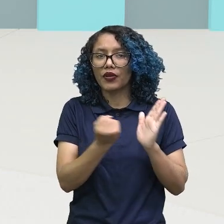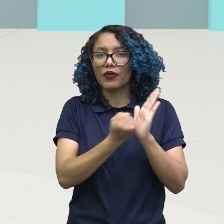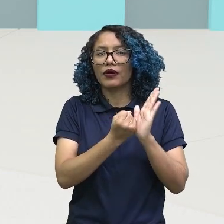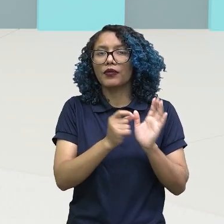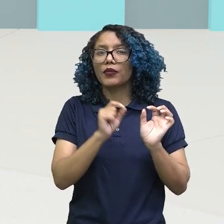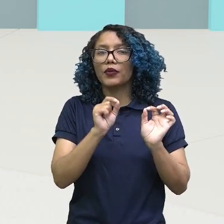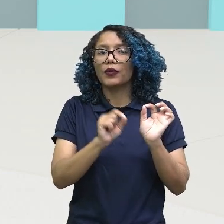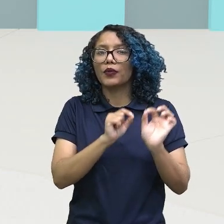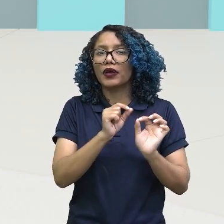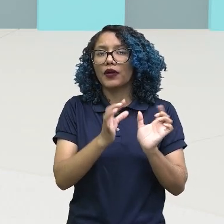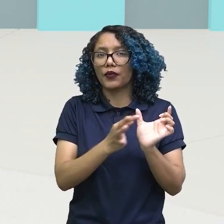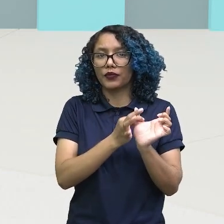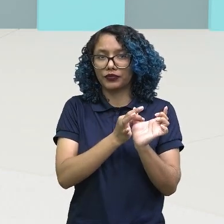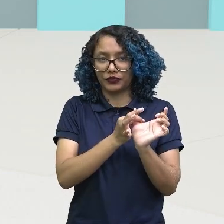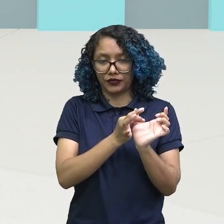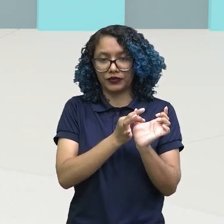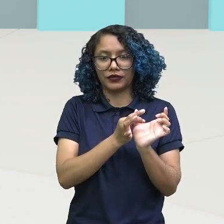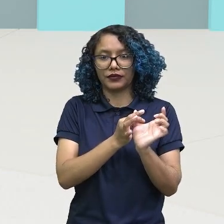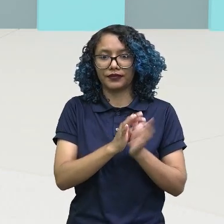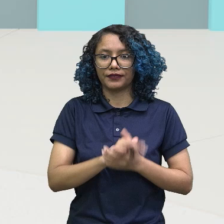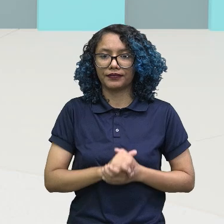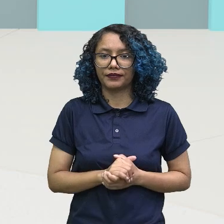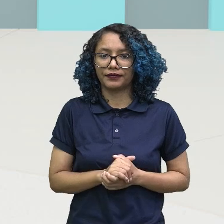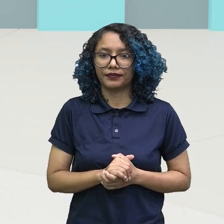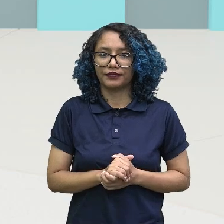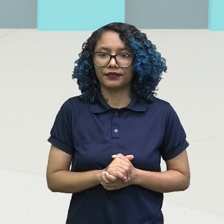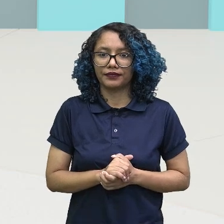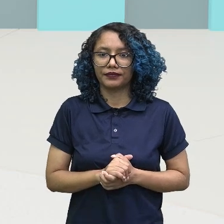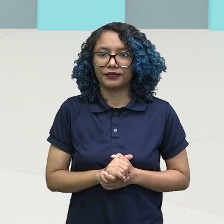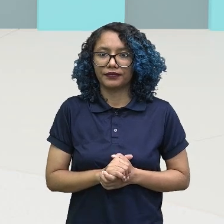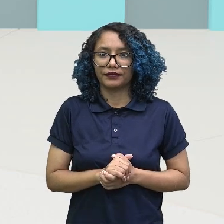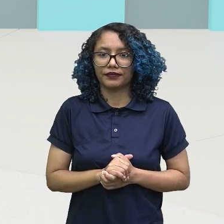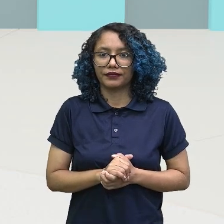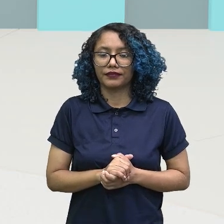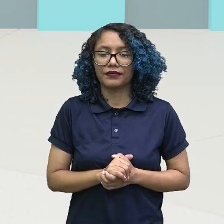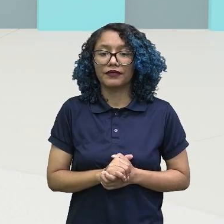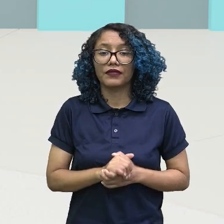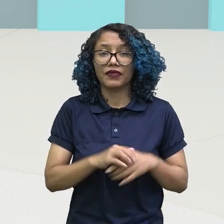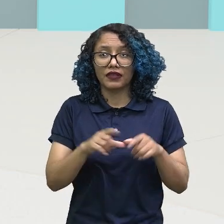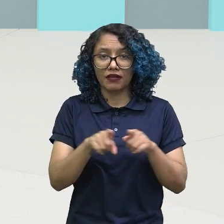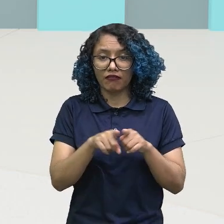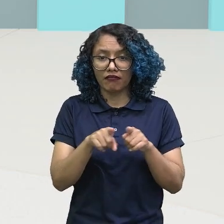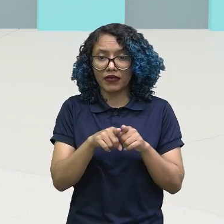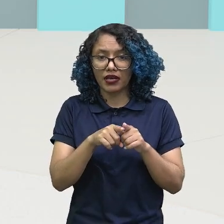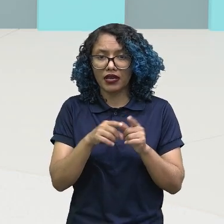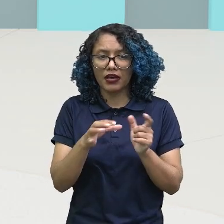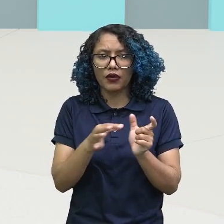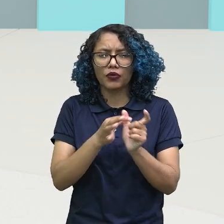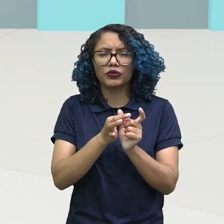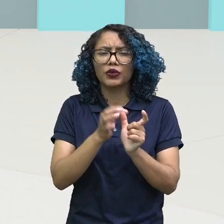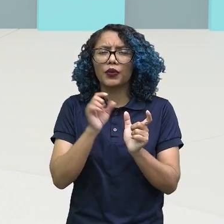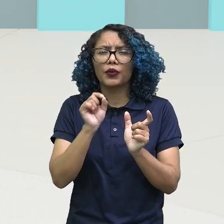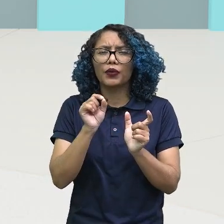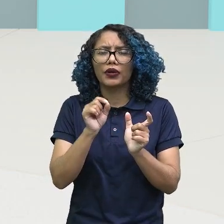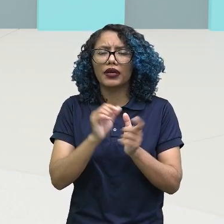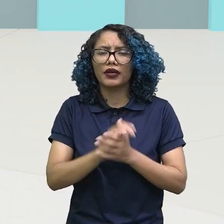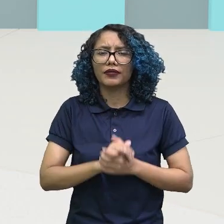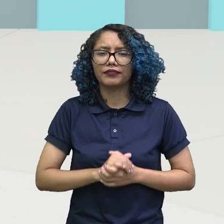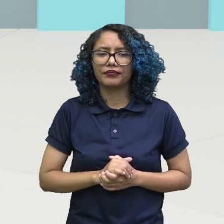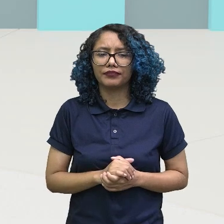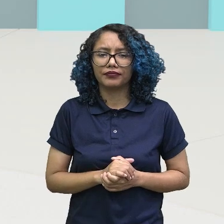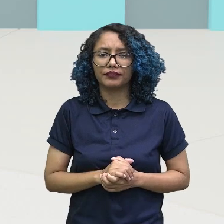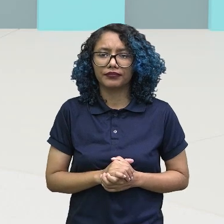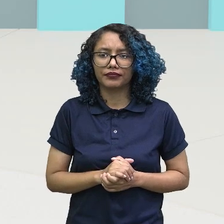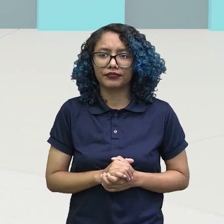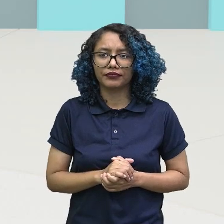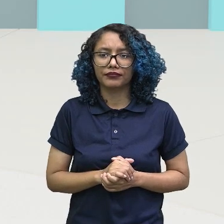pela conjunção. Também nessa questão da conjunção, nós vamos ter aí podemos